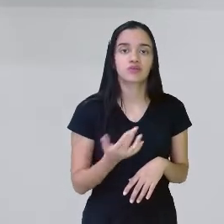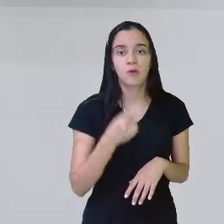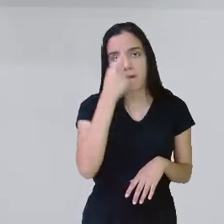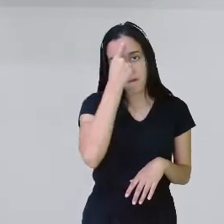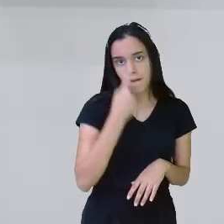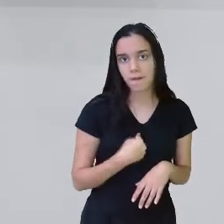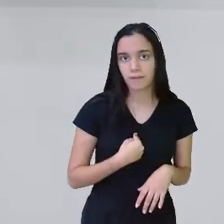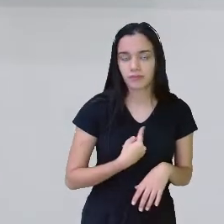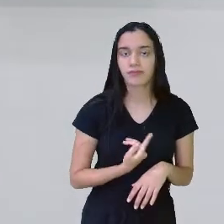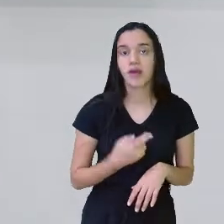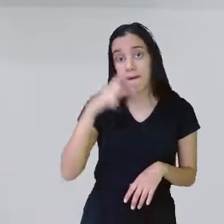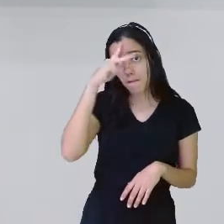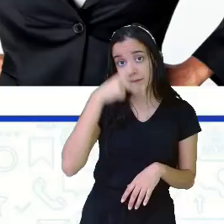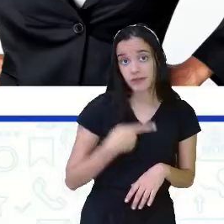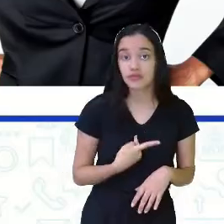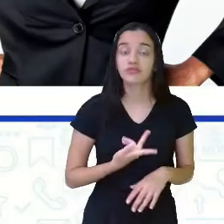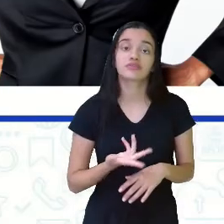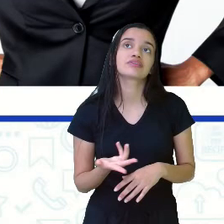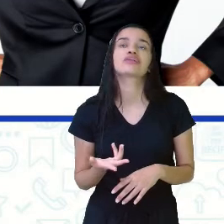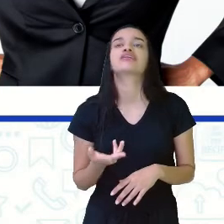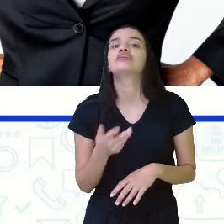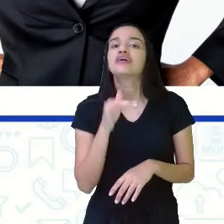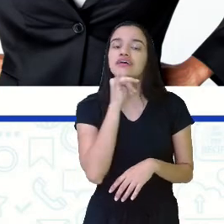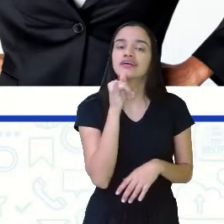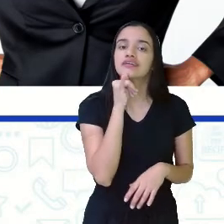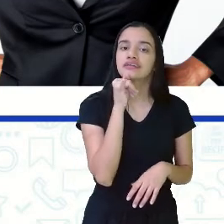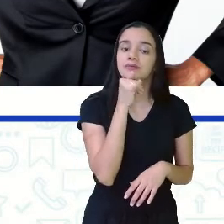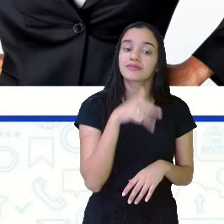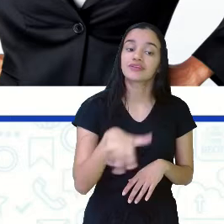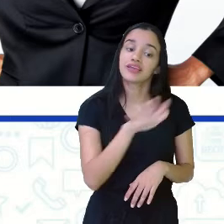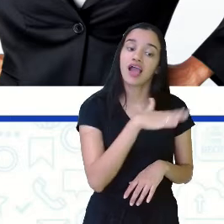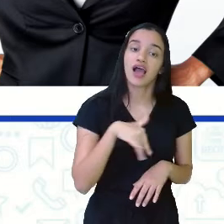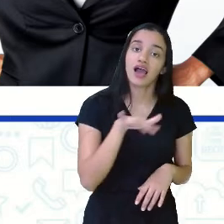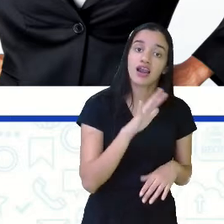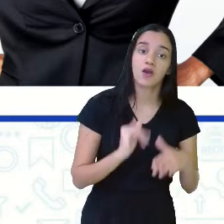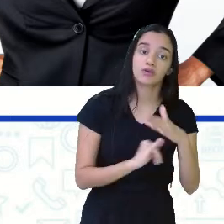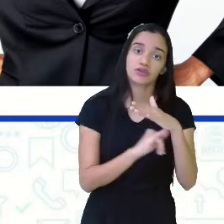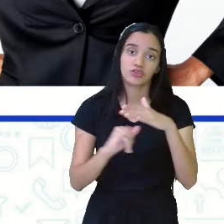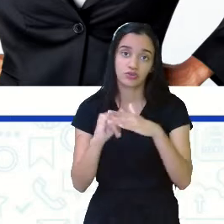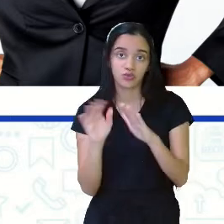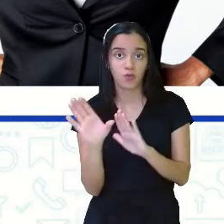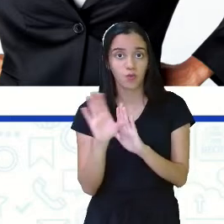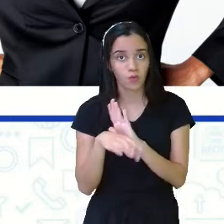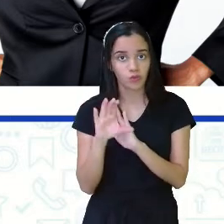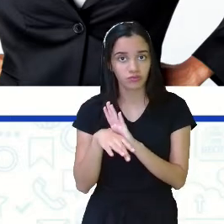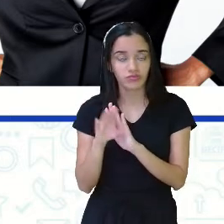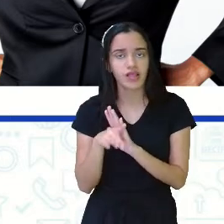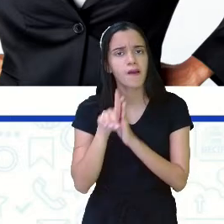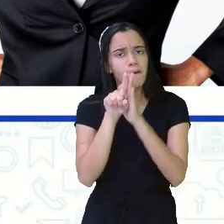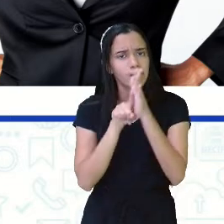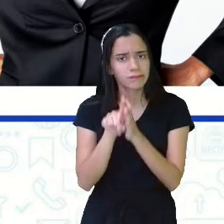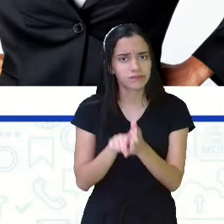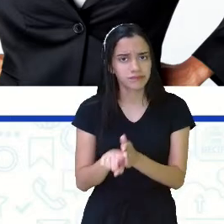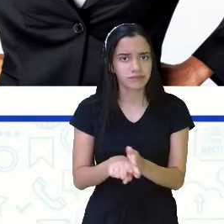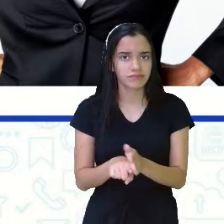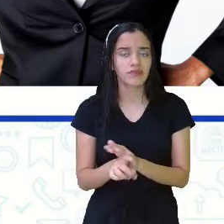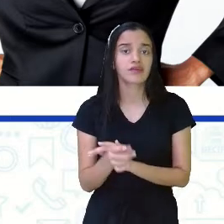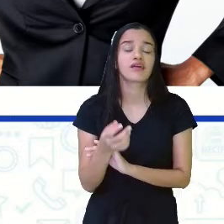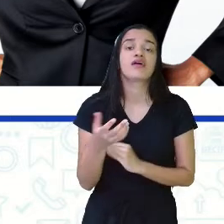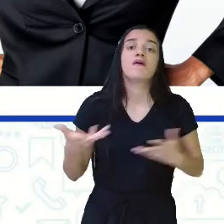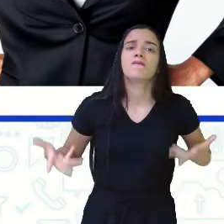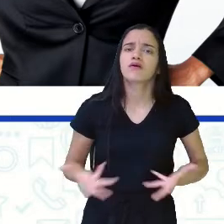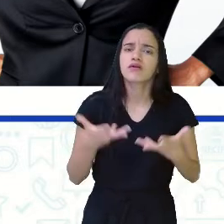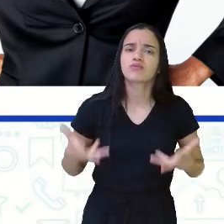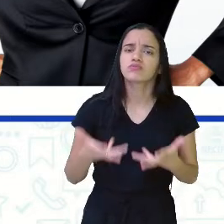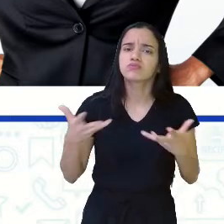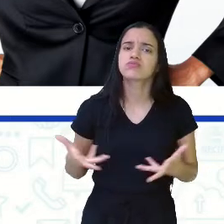personalidade de determinada área ou instituição conceituada de pesquisa para